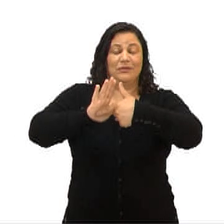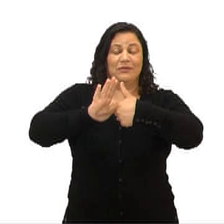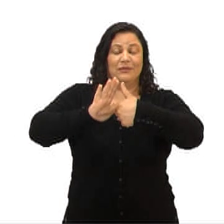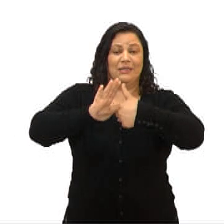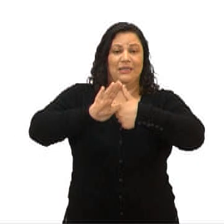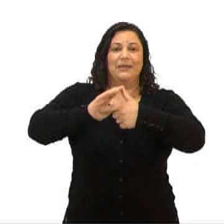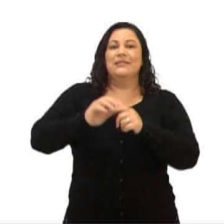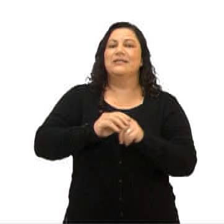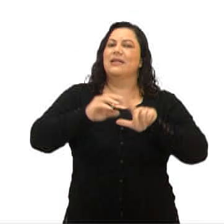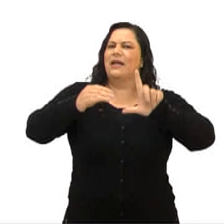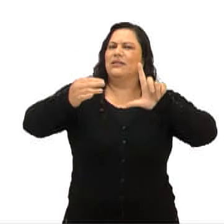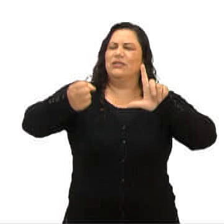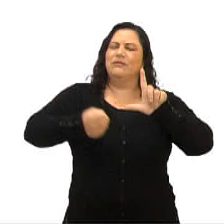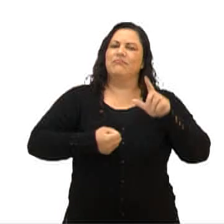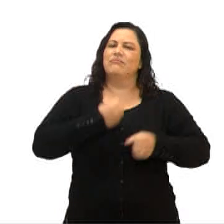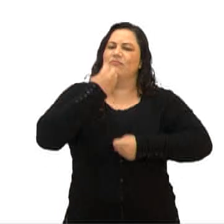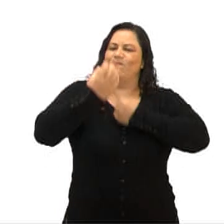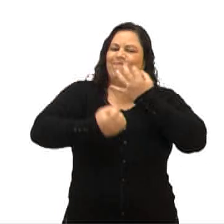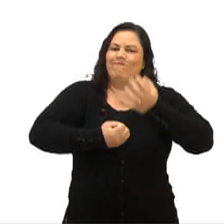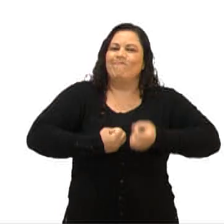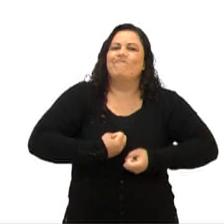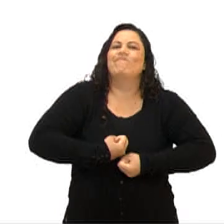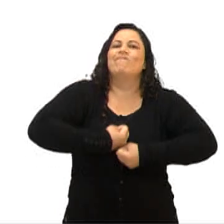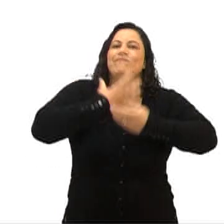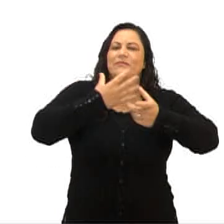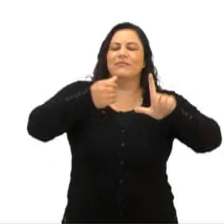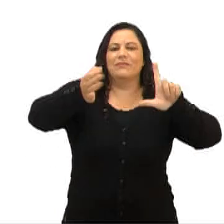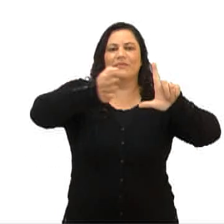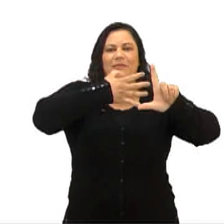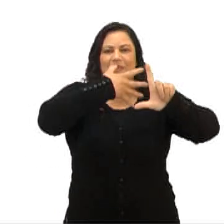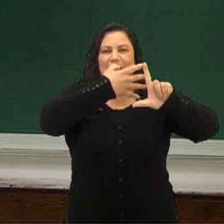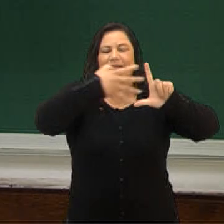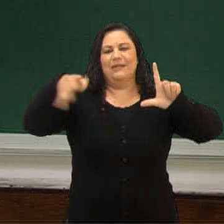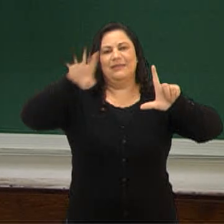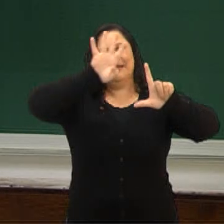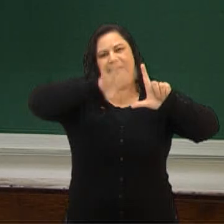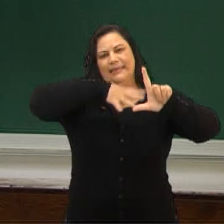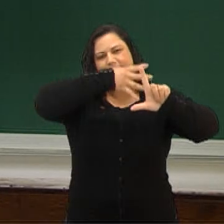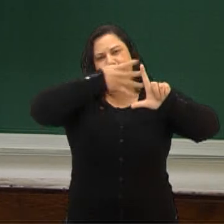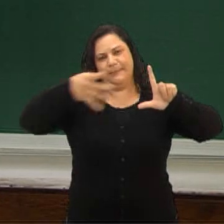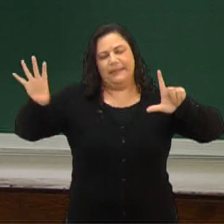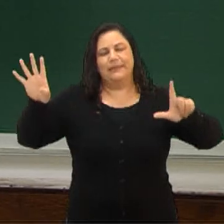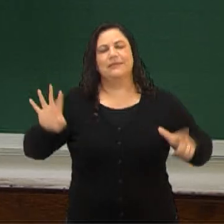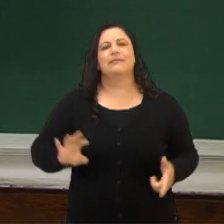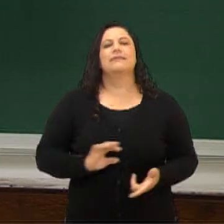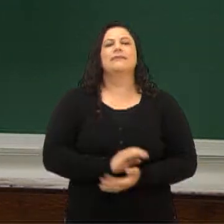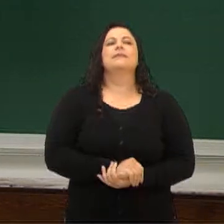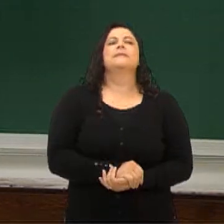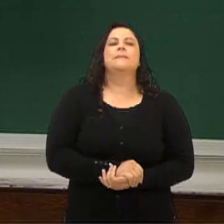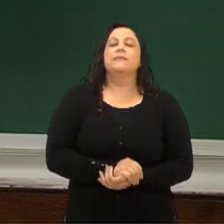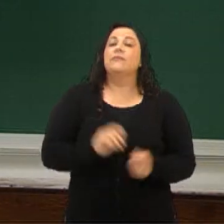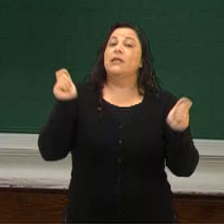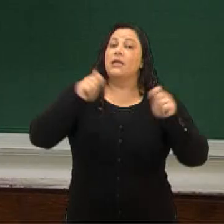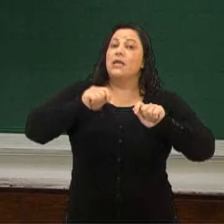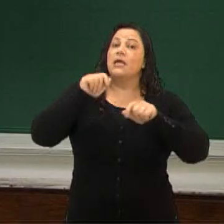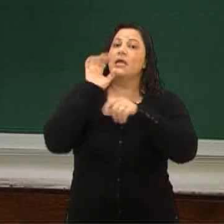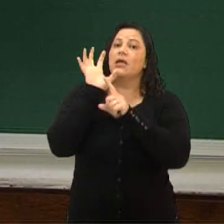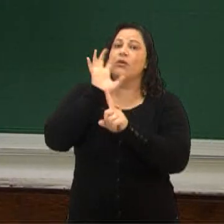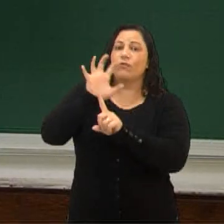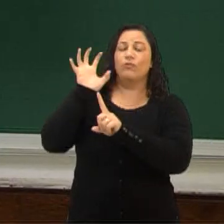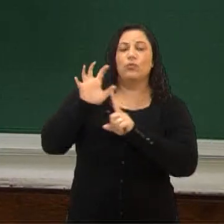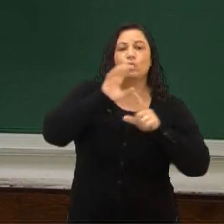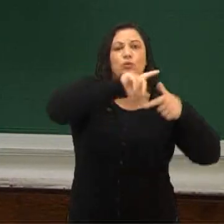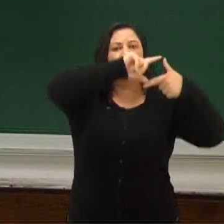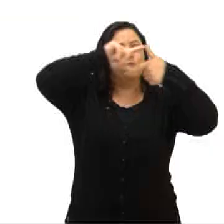muito mal recebidas pela crítica e influenciou o cubismo. Fácil falar de Cézanne, né, pessoal? Então está aqui o Perrault e o